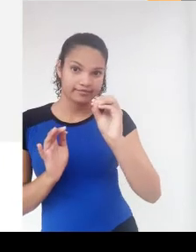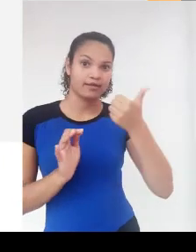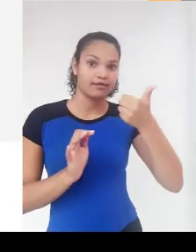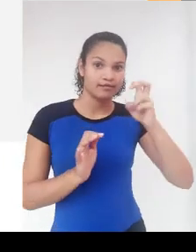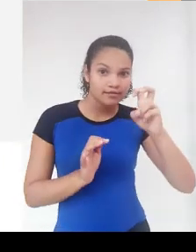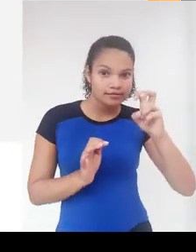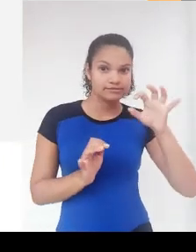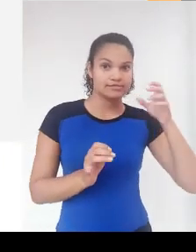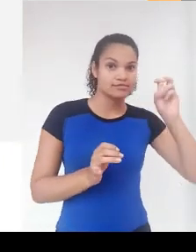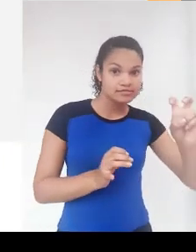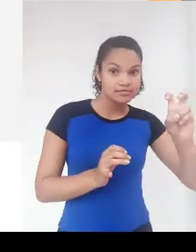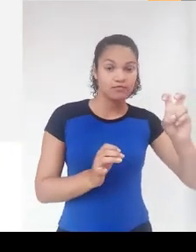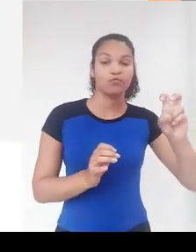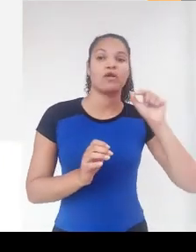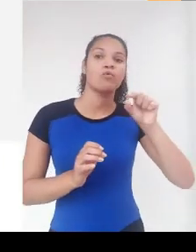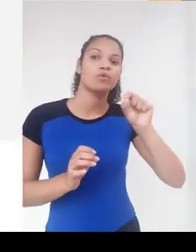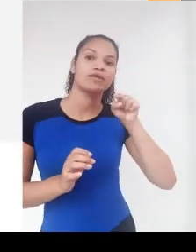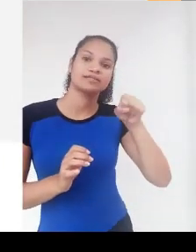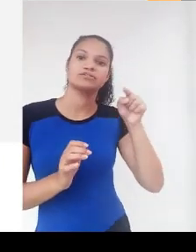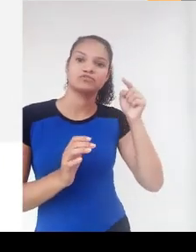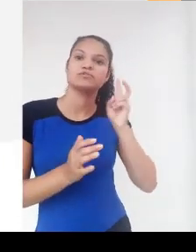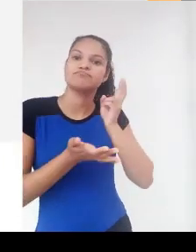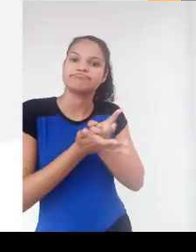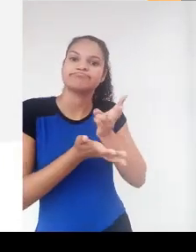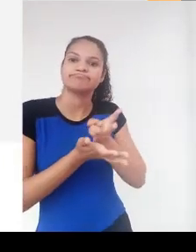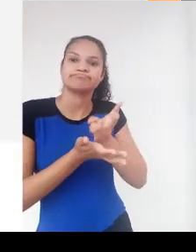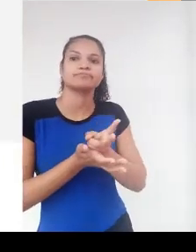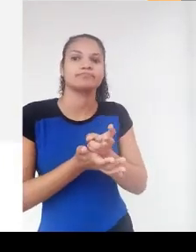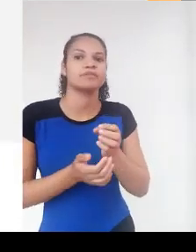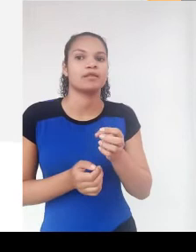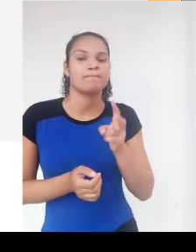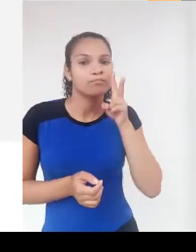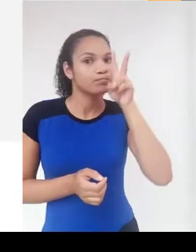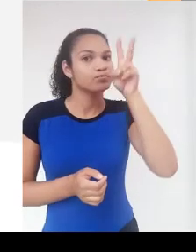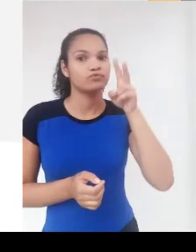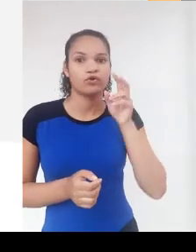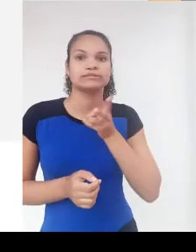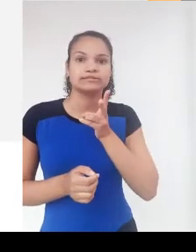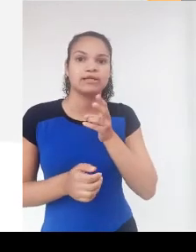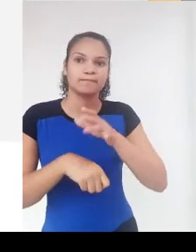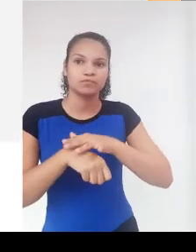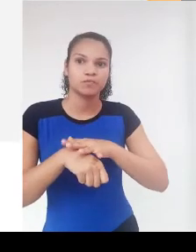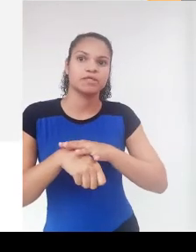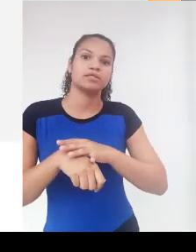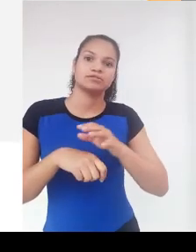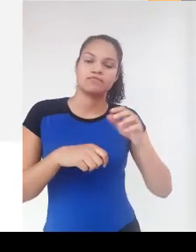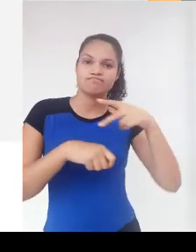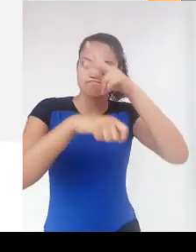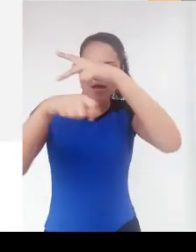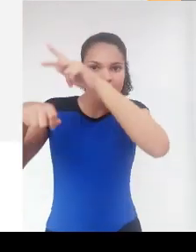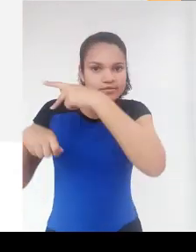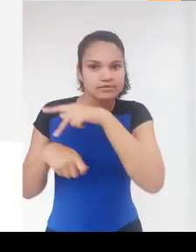repete, ou é muito forte essas estimativas nos diferentes cenários, nos diferentes países, ou